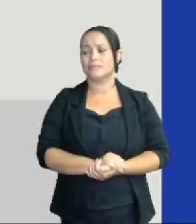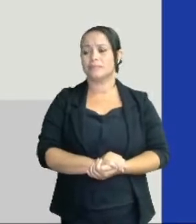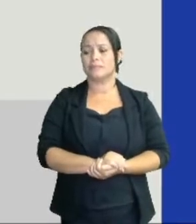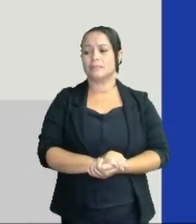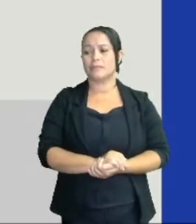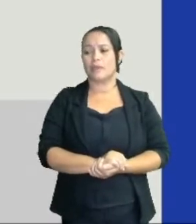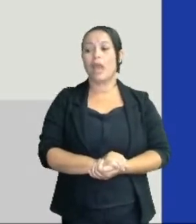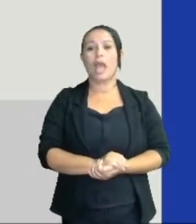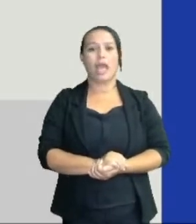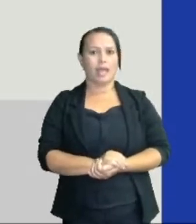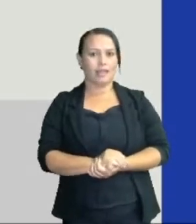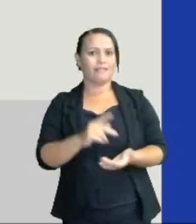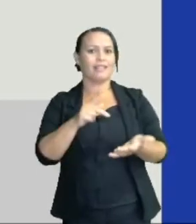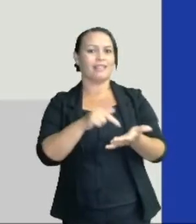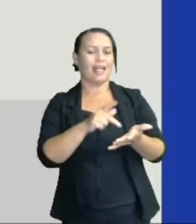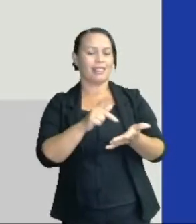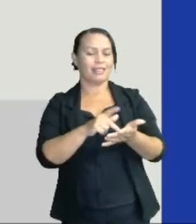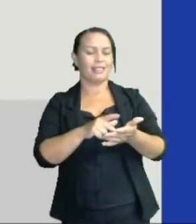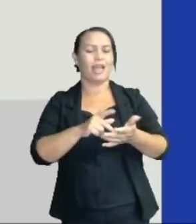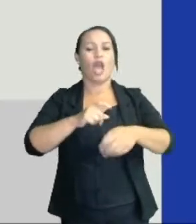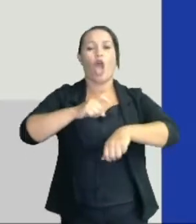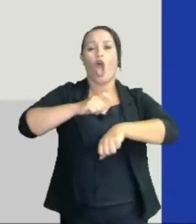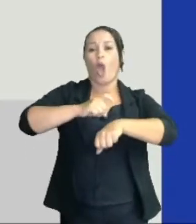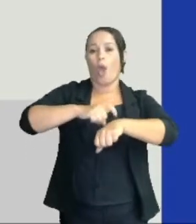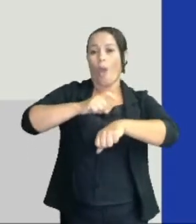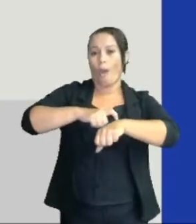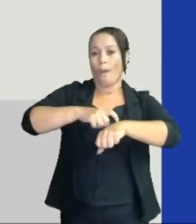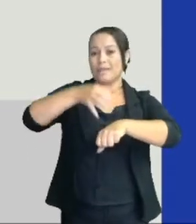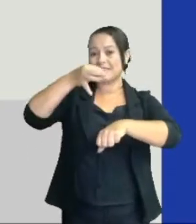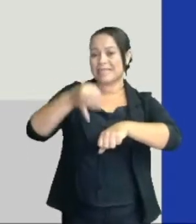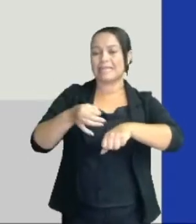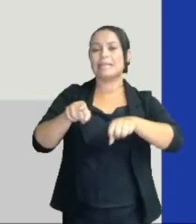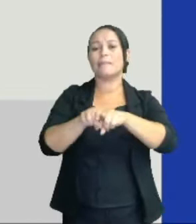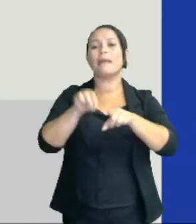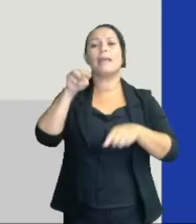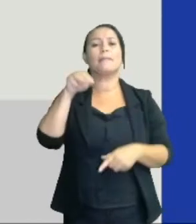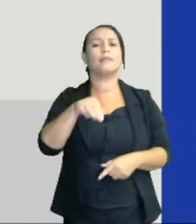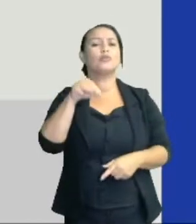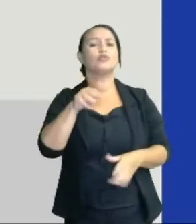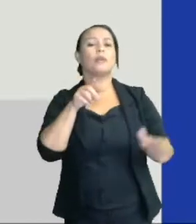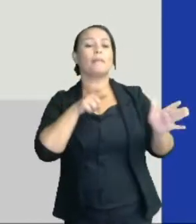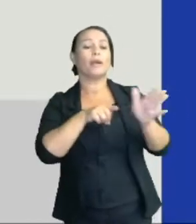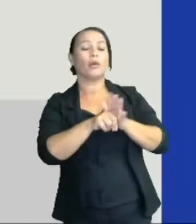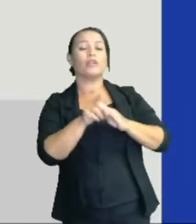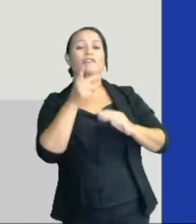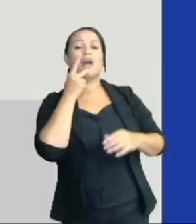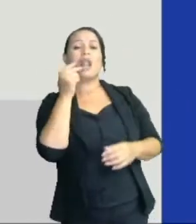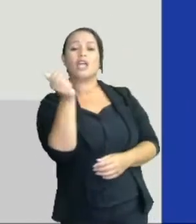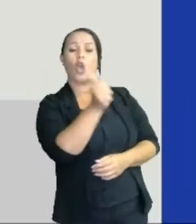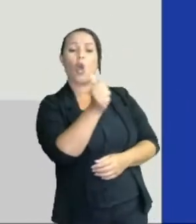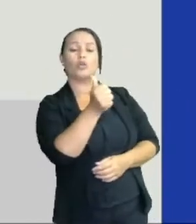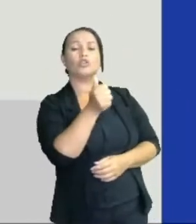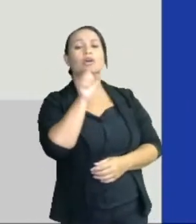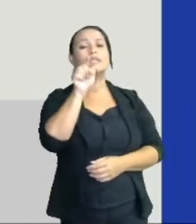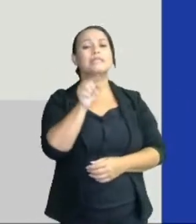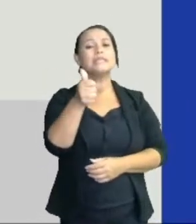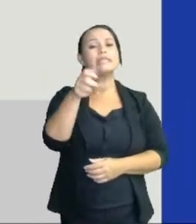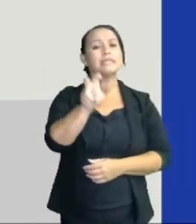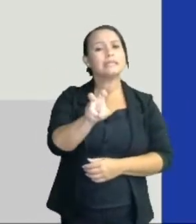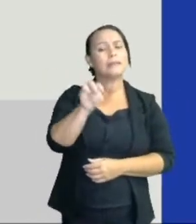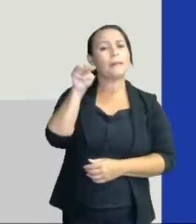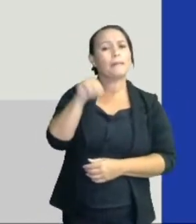Isso mesmo, horas e minutos. Quando ele responde que horas são, 11 horas e 15 minutos, ele